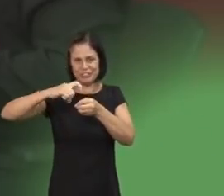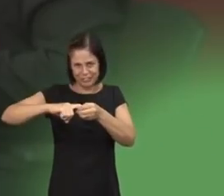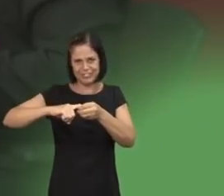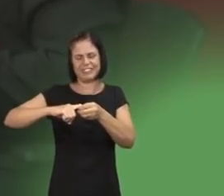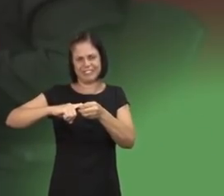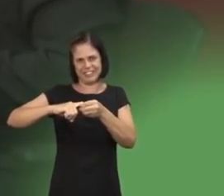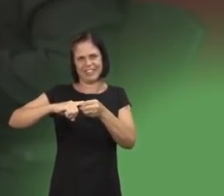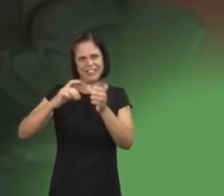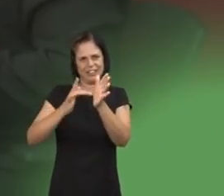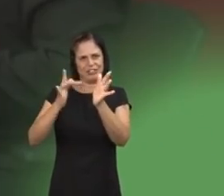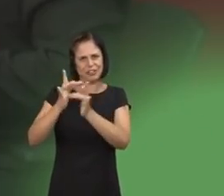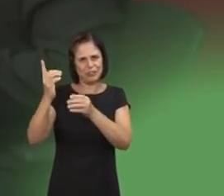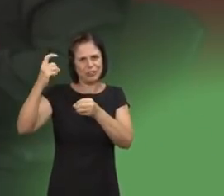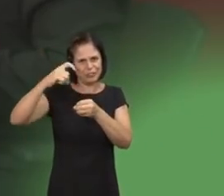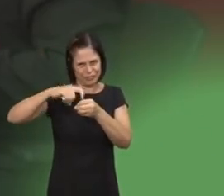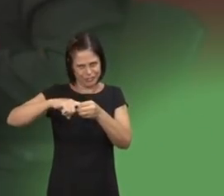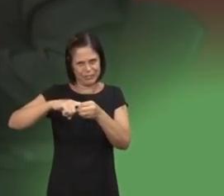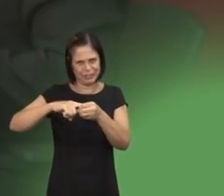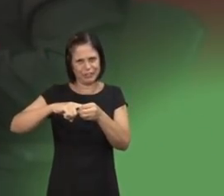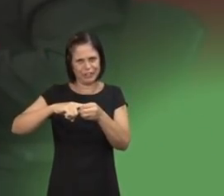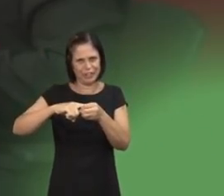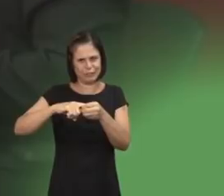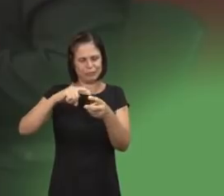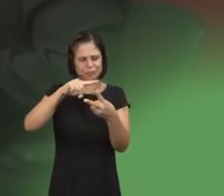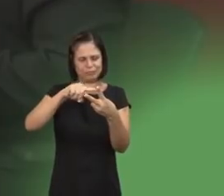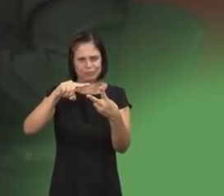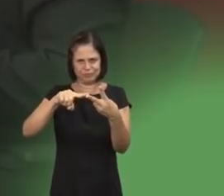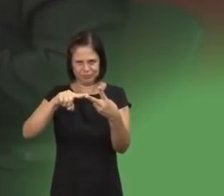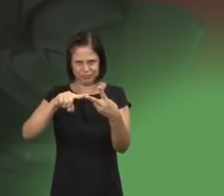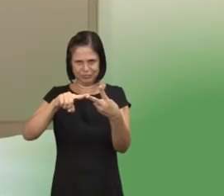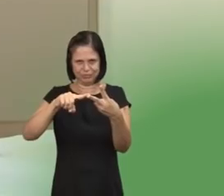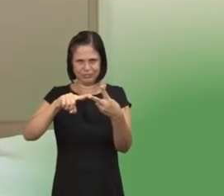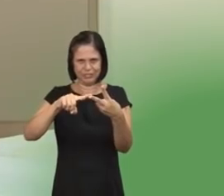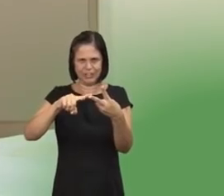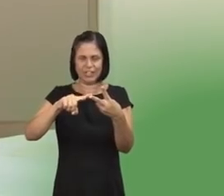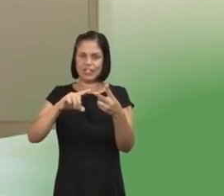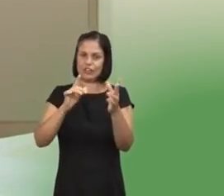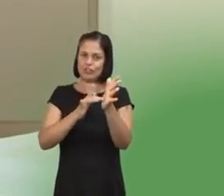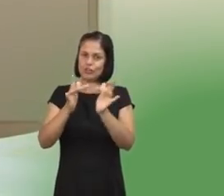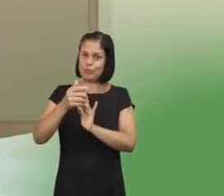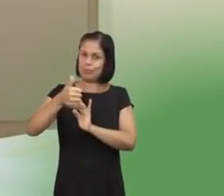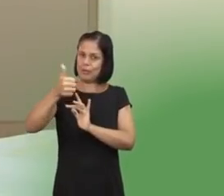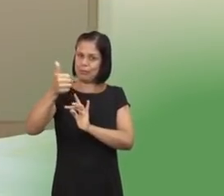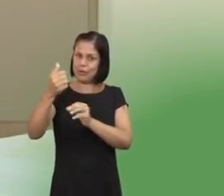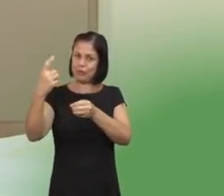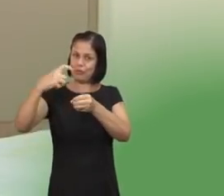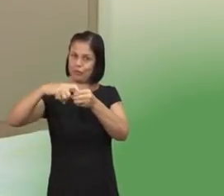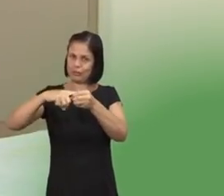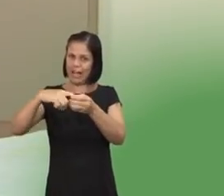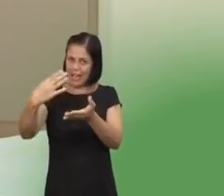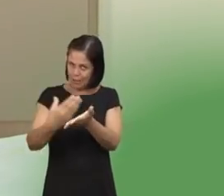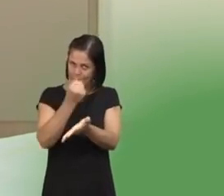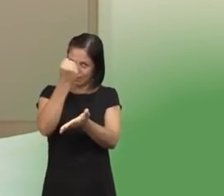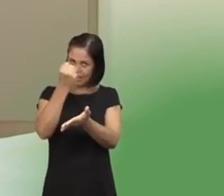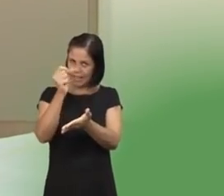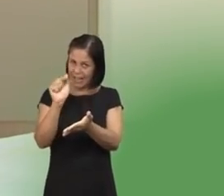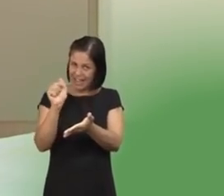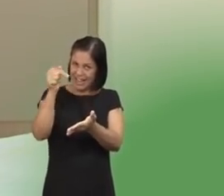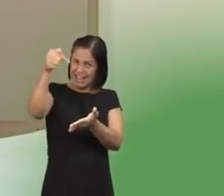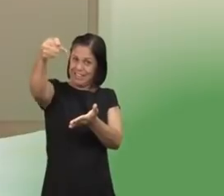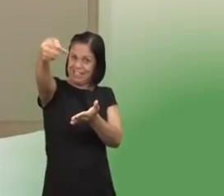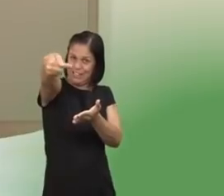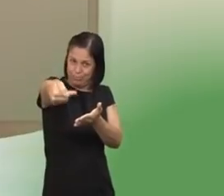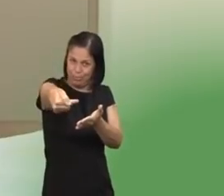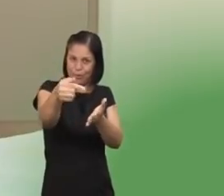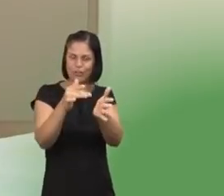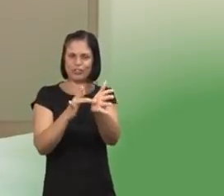dele, ele virá, segundo o ensino bíblico, em 2 etapas. Ele virá para a igreja, para arrebatar a igreja, e depois ele virá para